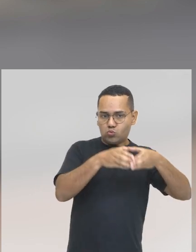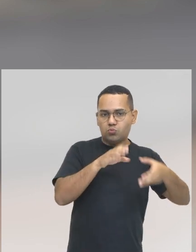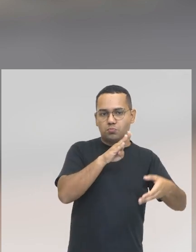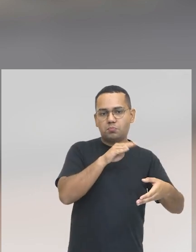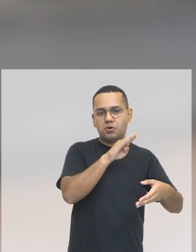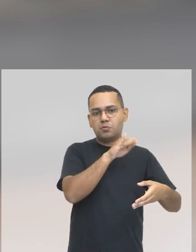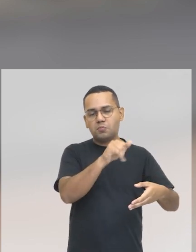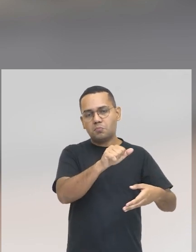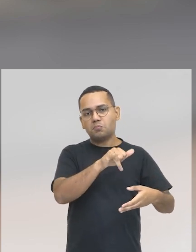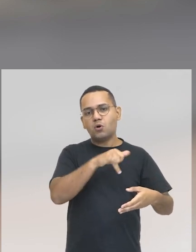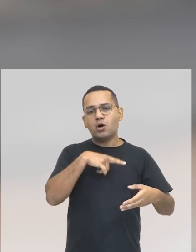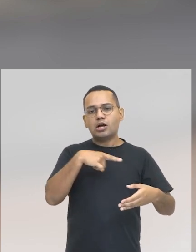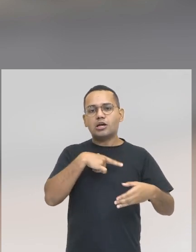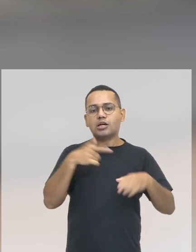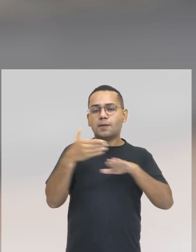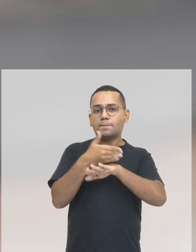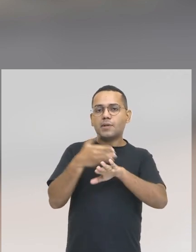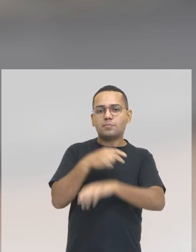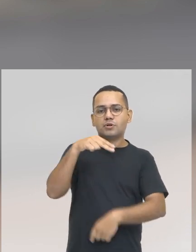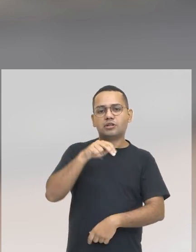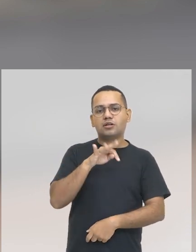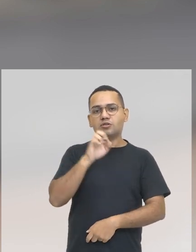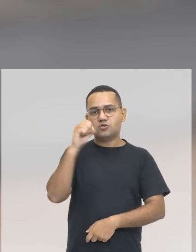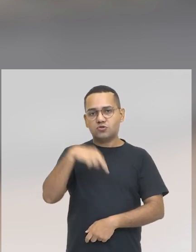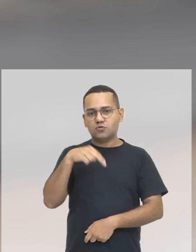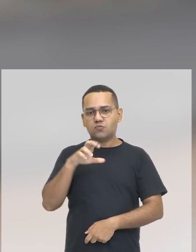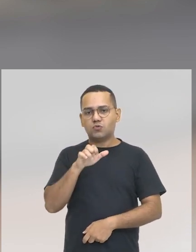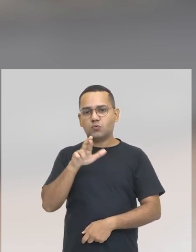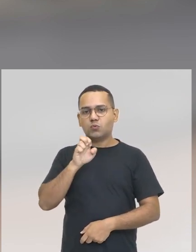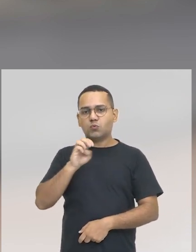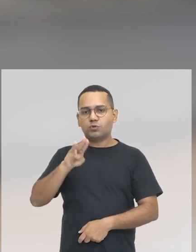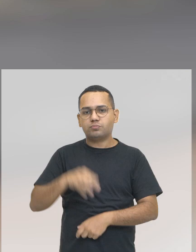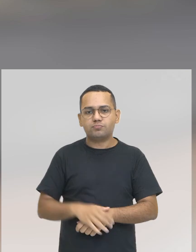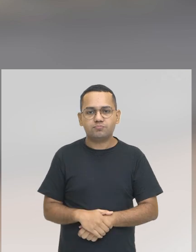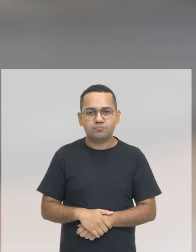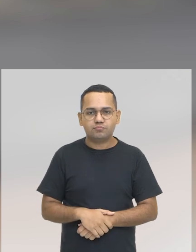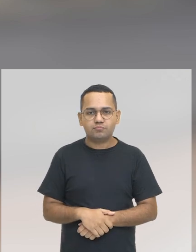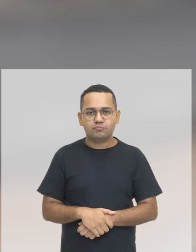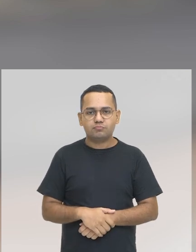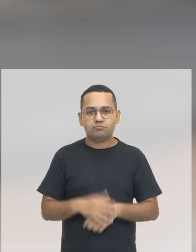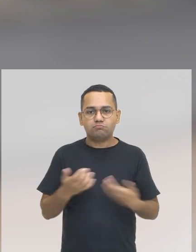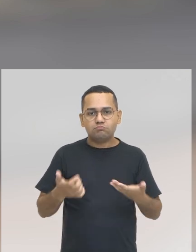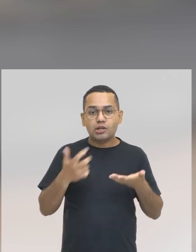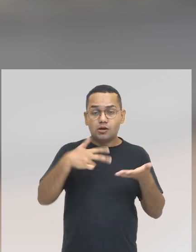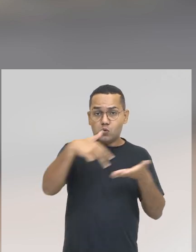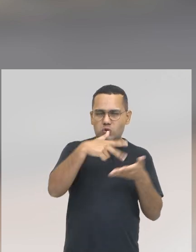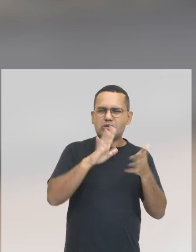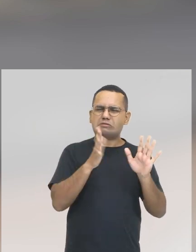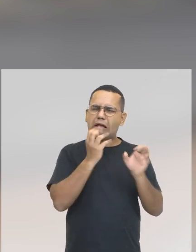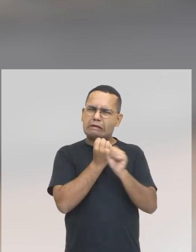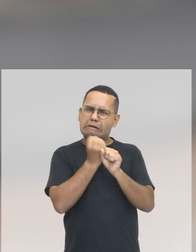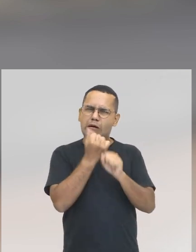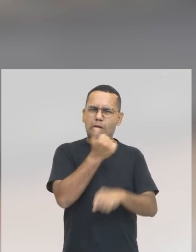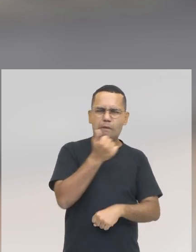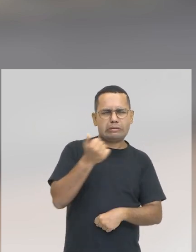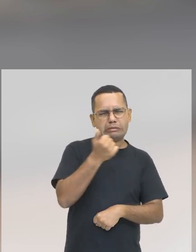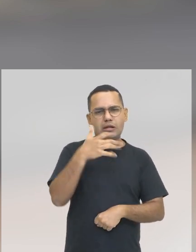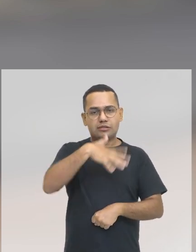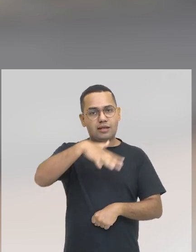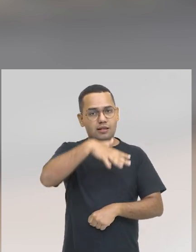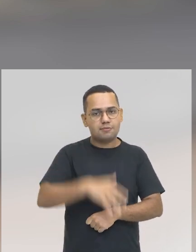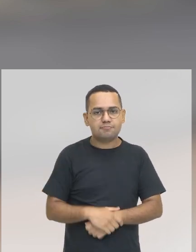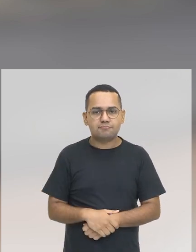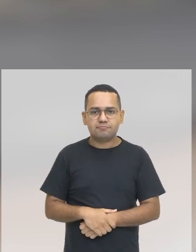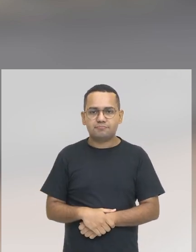sou b-boy, faço parte do grupo Nativos Crew. E eu danço há 11 anos na cena